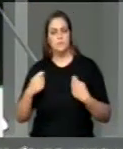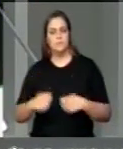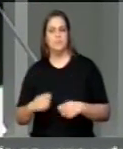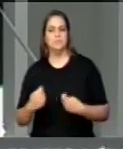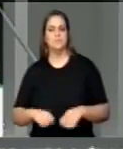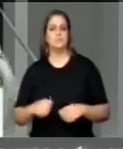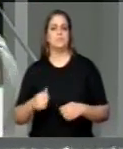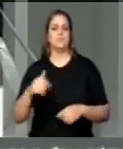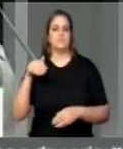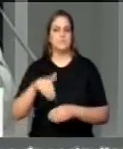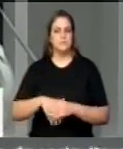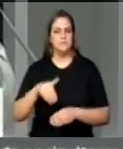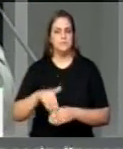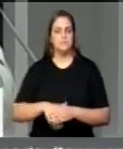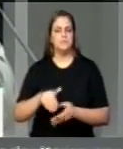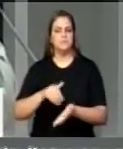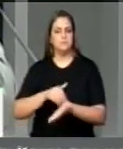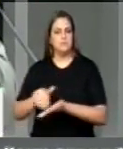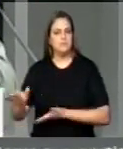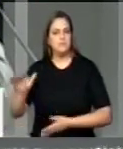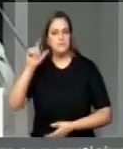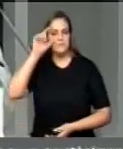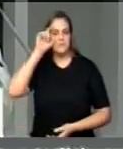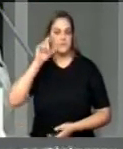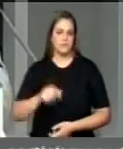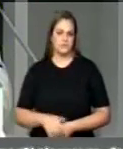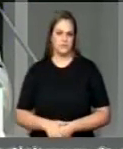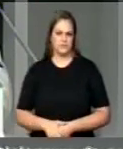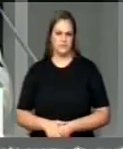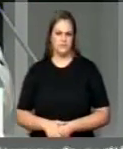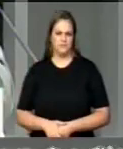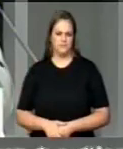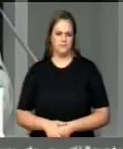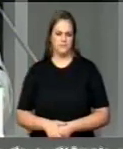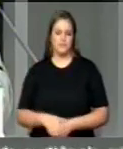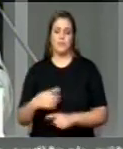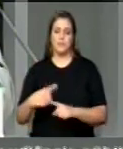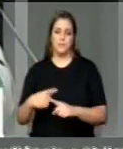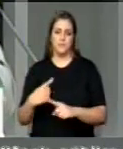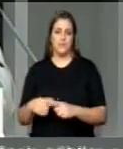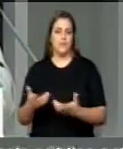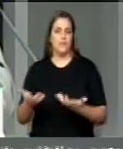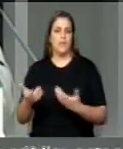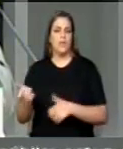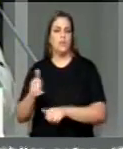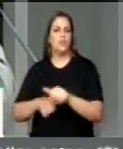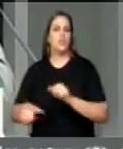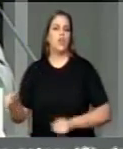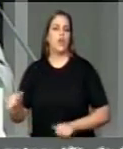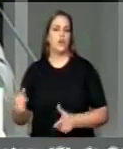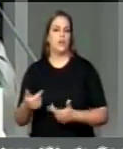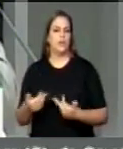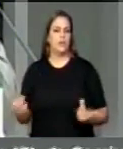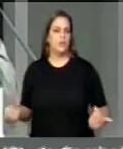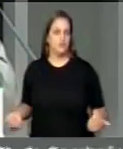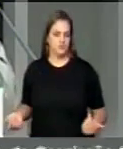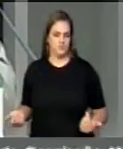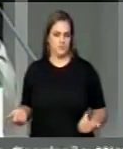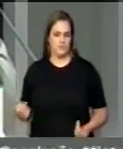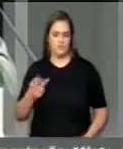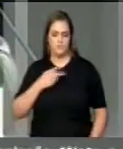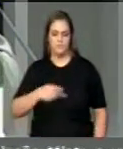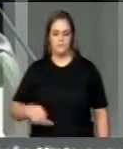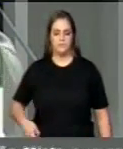cassação de Cunha. Virou objeto de barganha. Por quê? Quando o presidente Rodrigo Maia fala